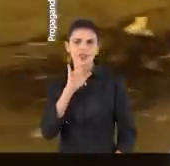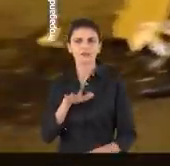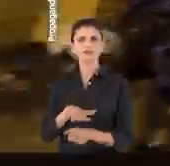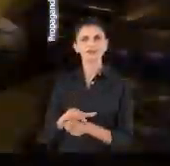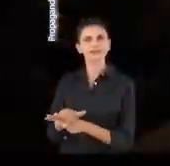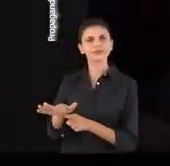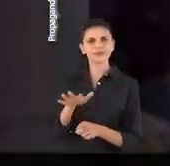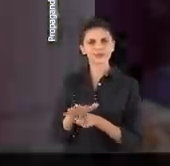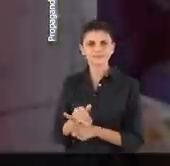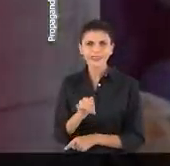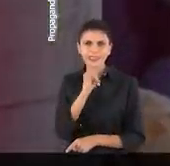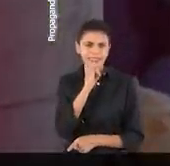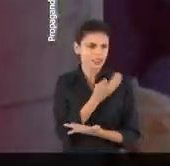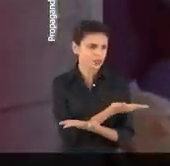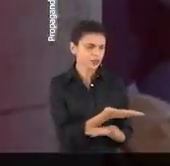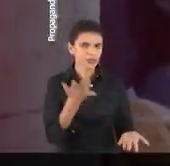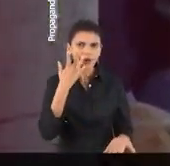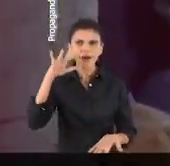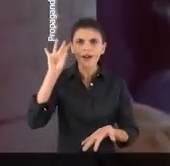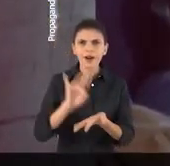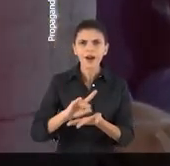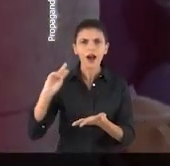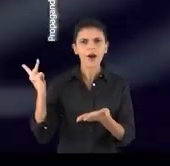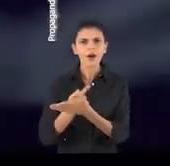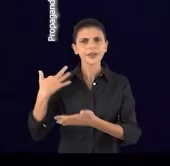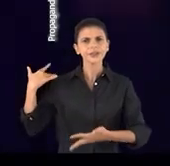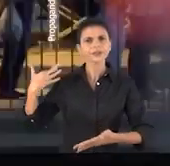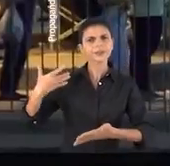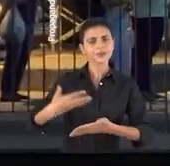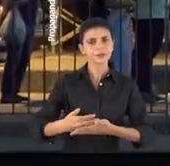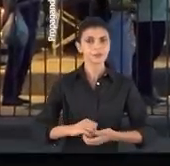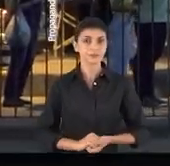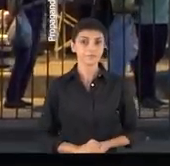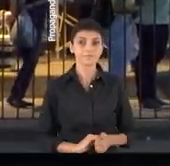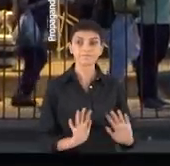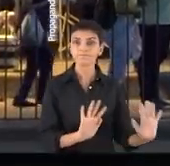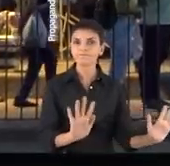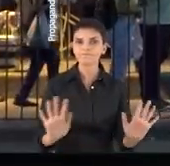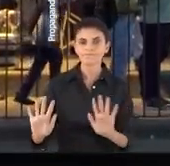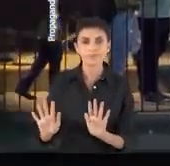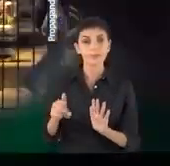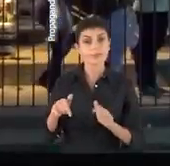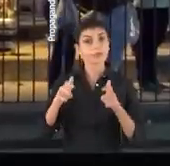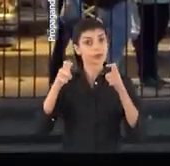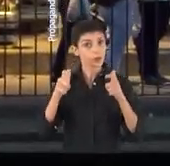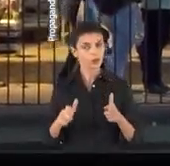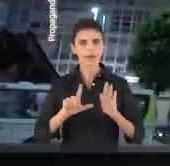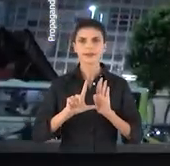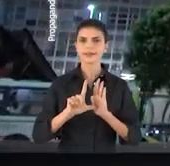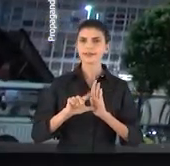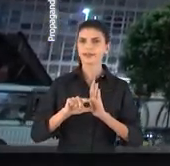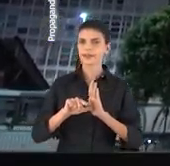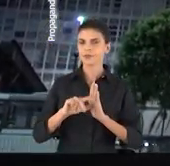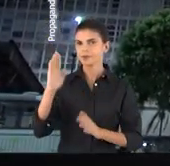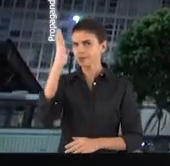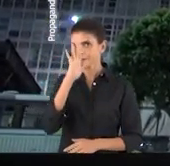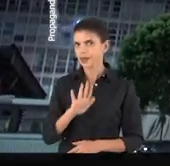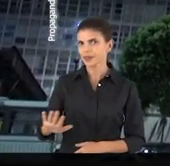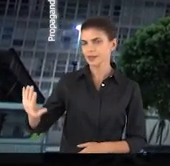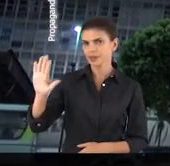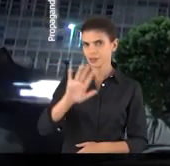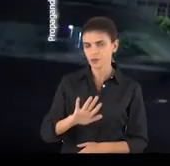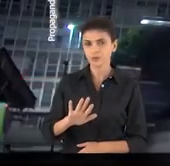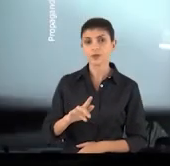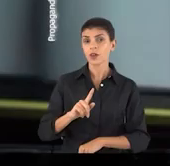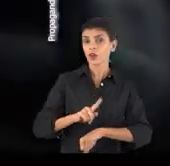é um triste retrato dessa realidade pessoal a gente tá aqui na região da